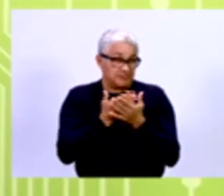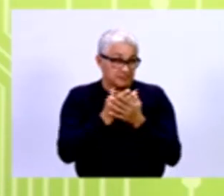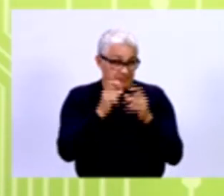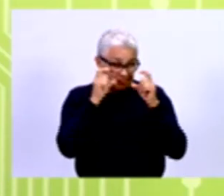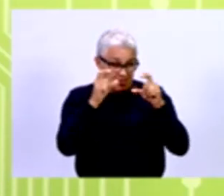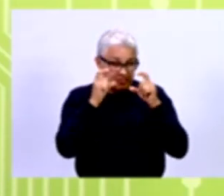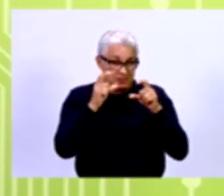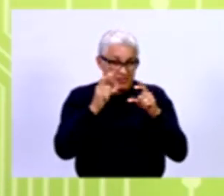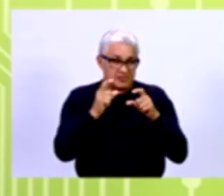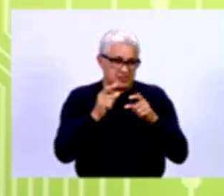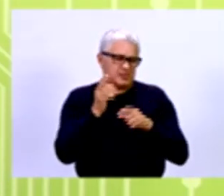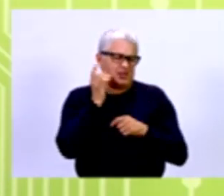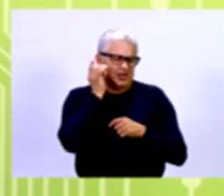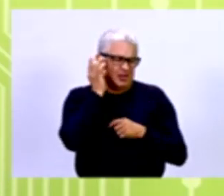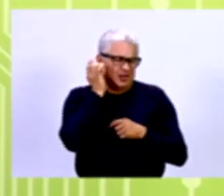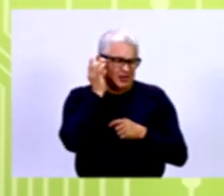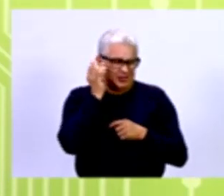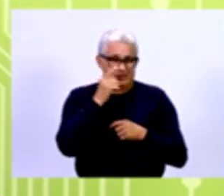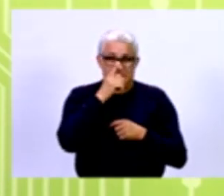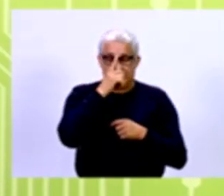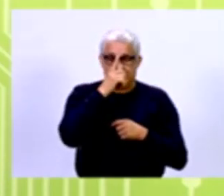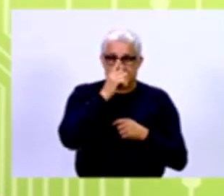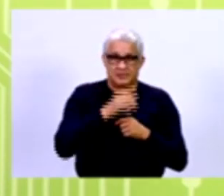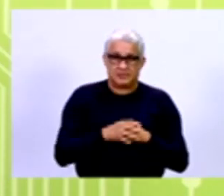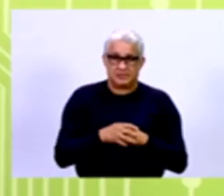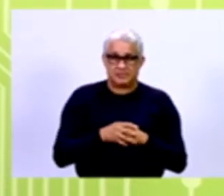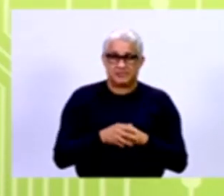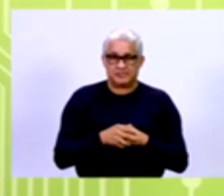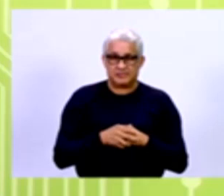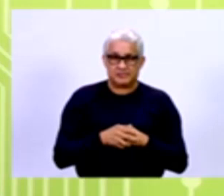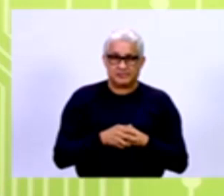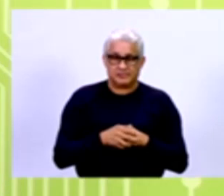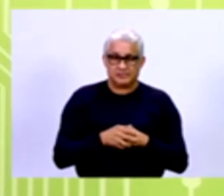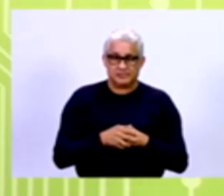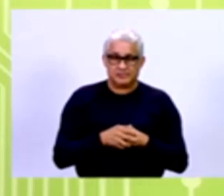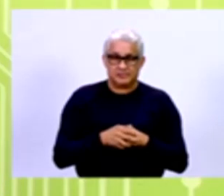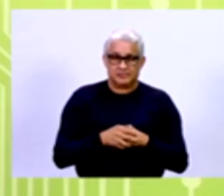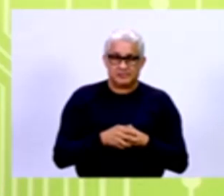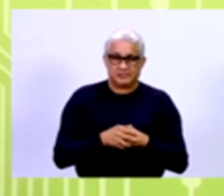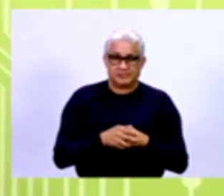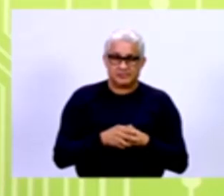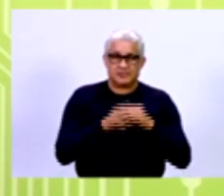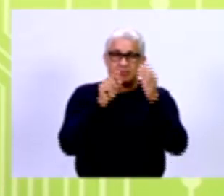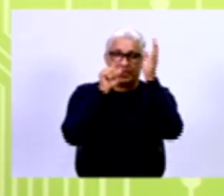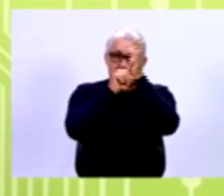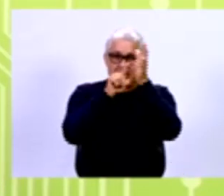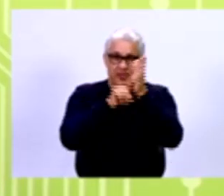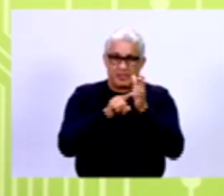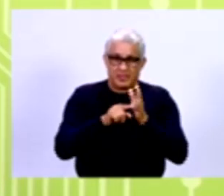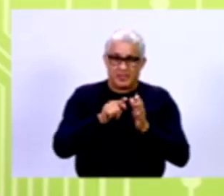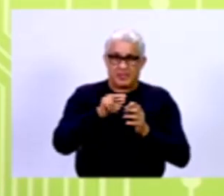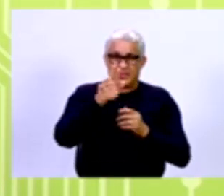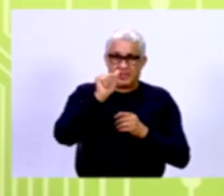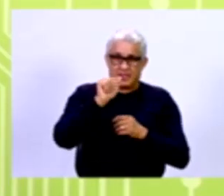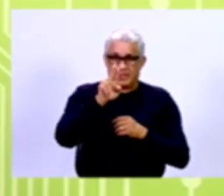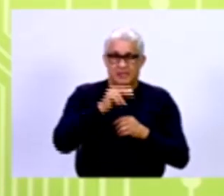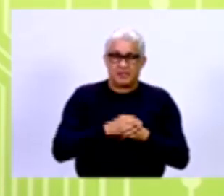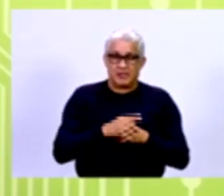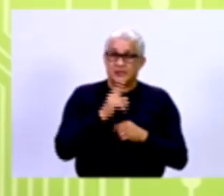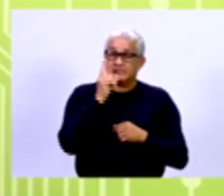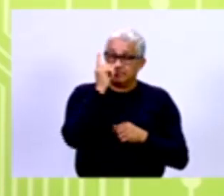fez um X, né? E vai matar. Agora, as questões, o grau de dificuldade vão